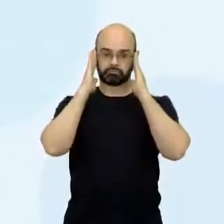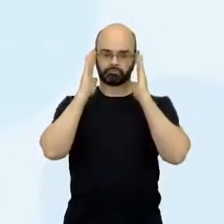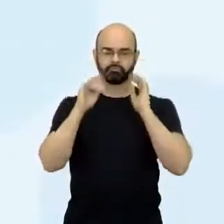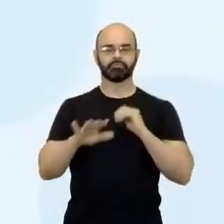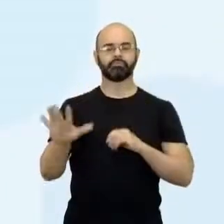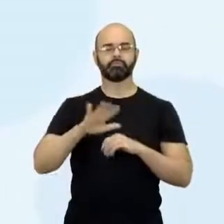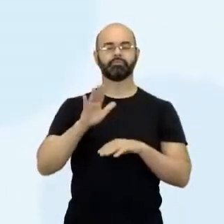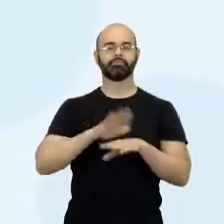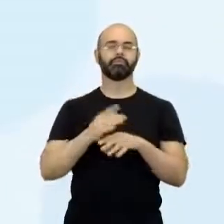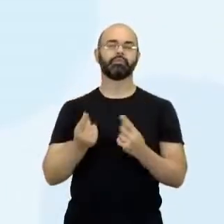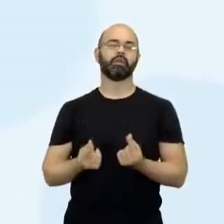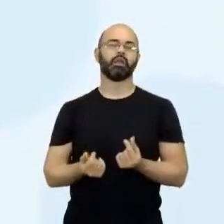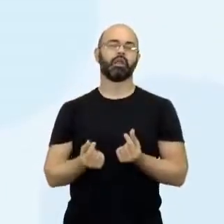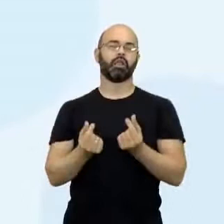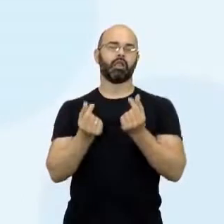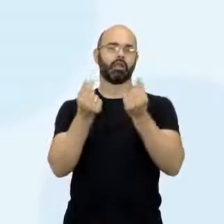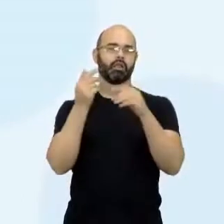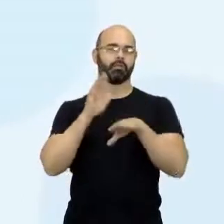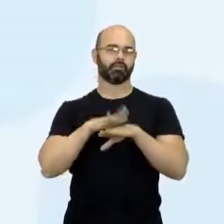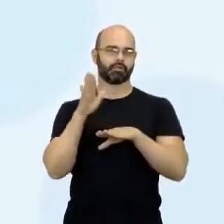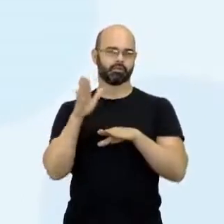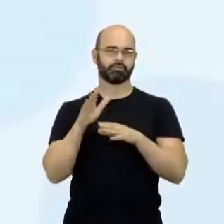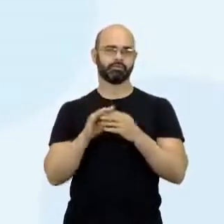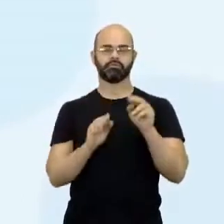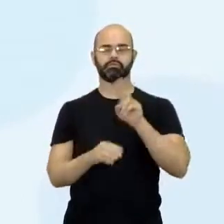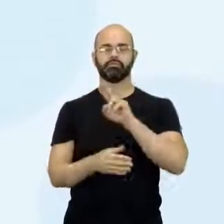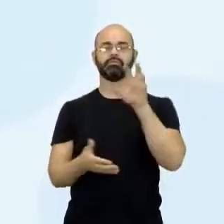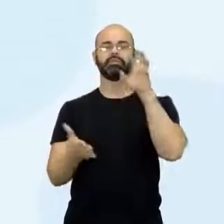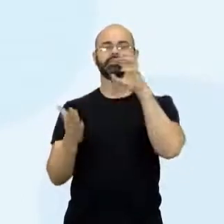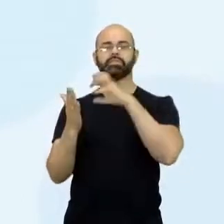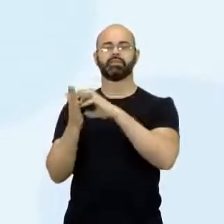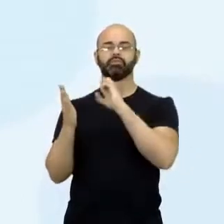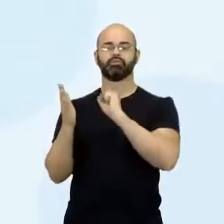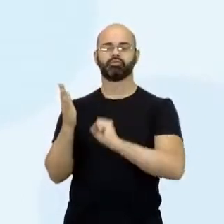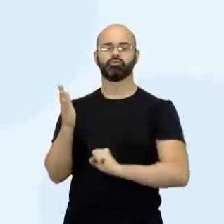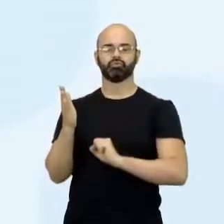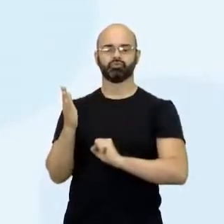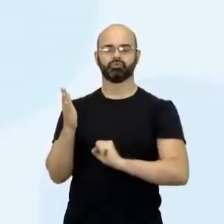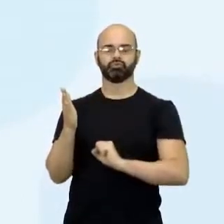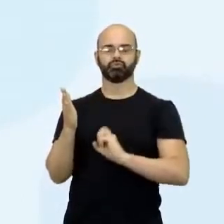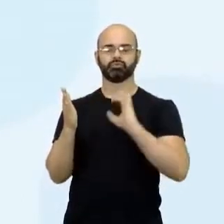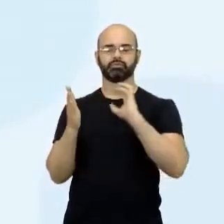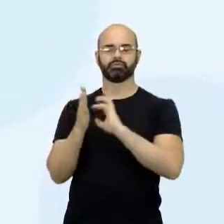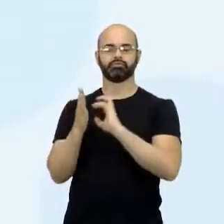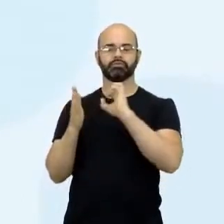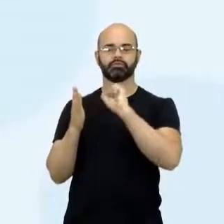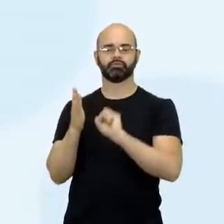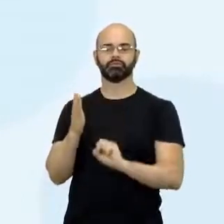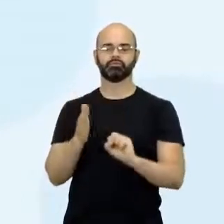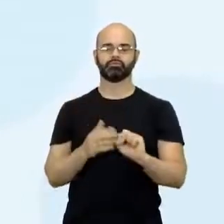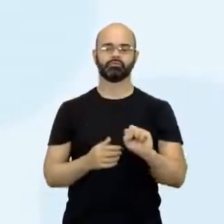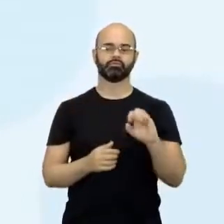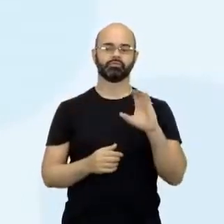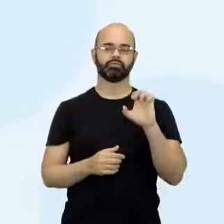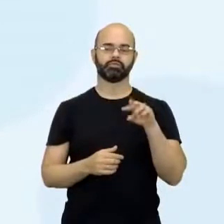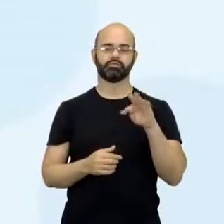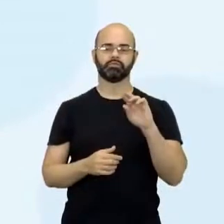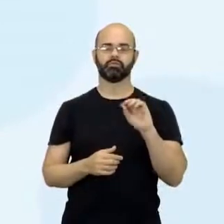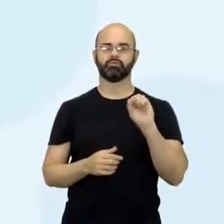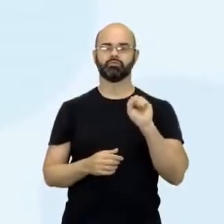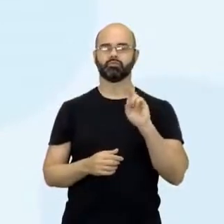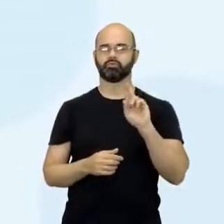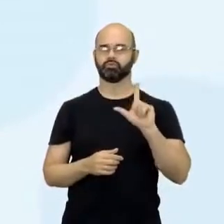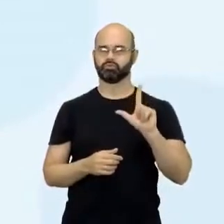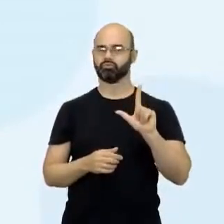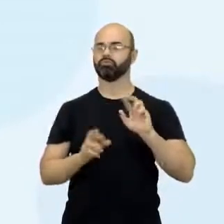país, a mais globalizada. É a região chamada aí de Centro-Sul. É um complexo regional diversificado, o